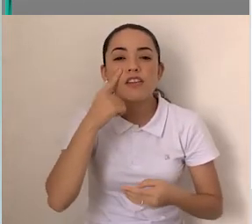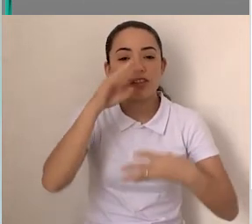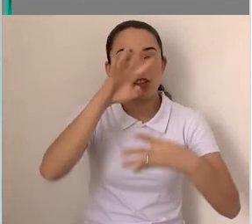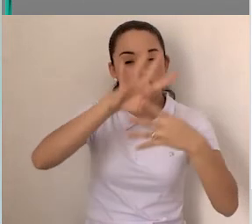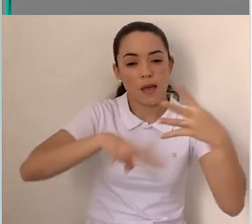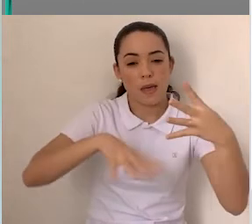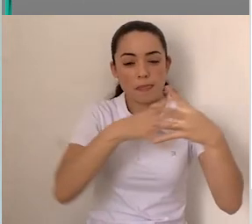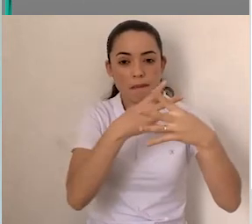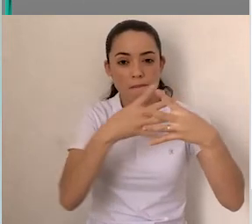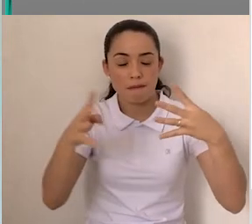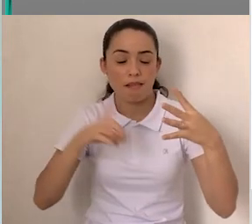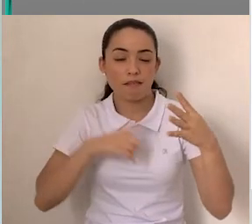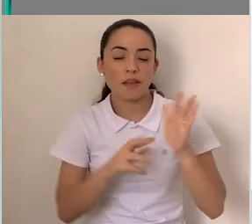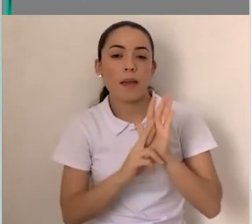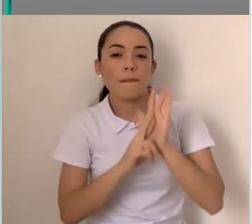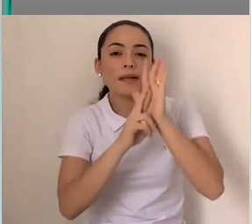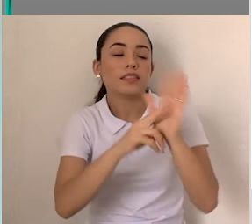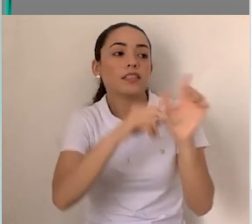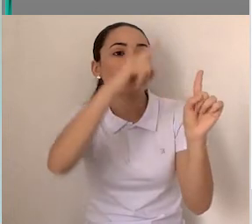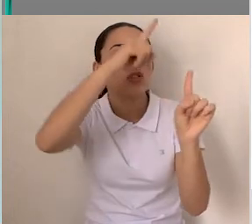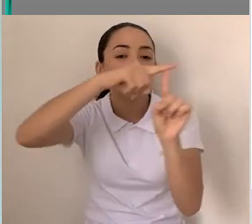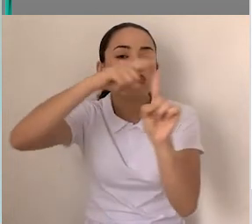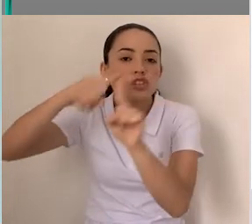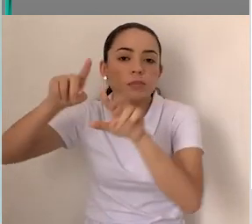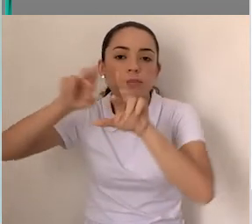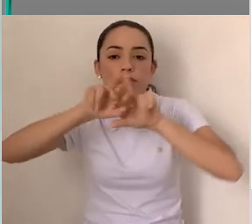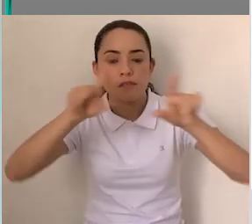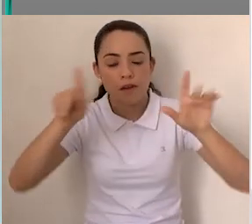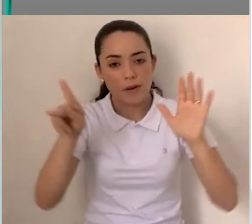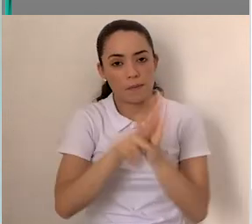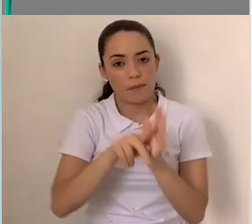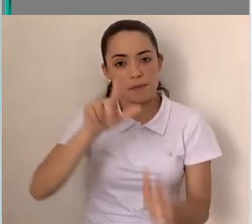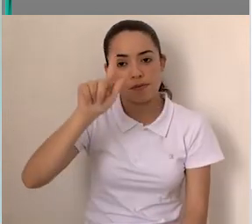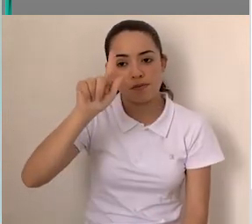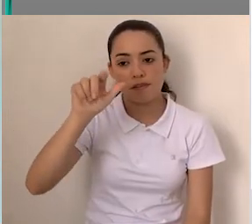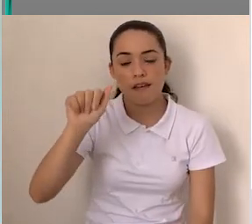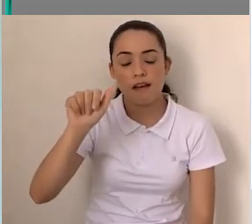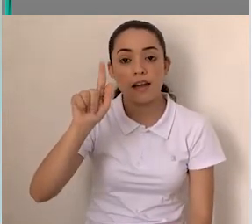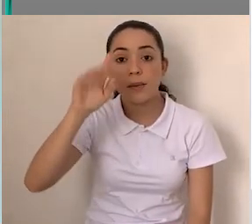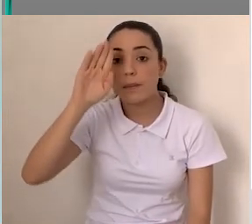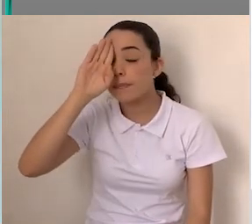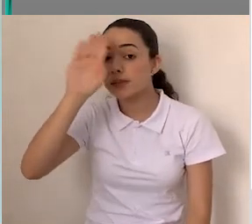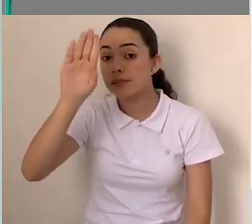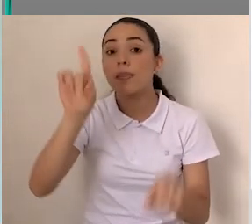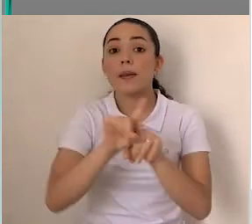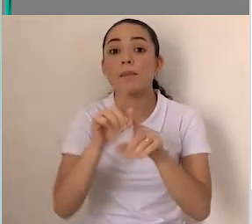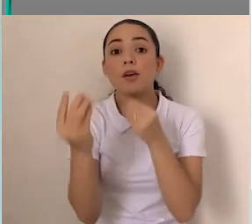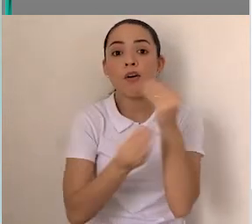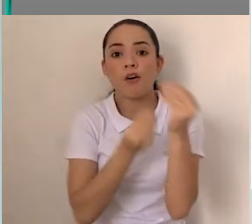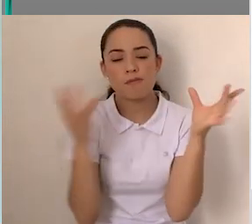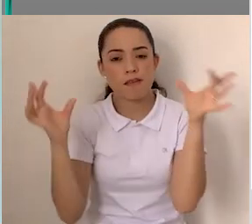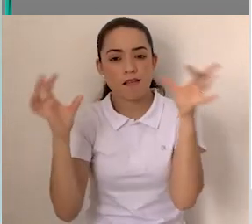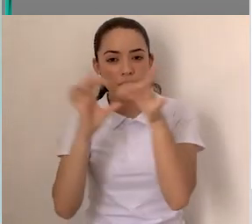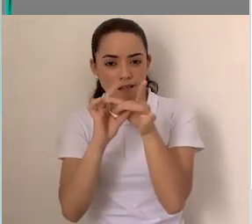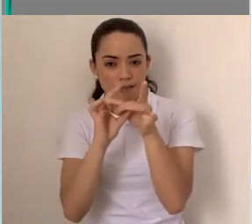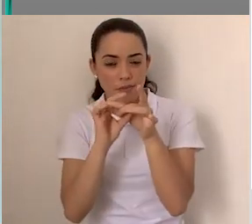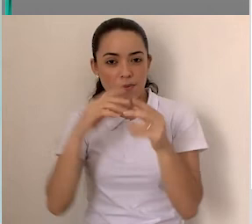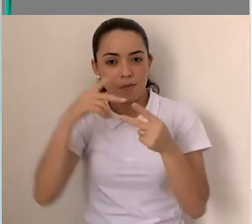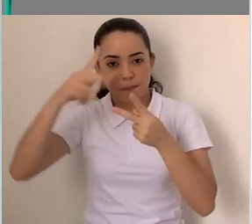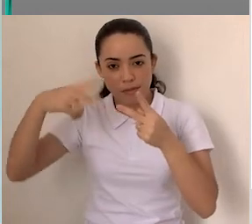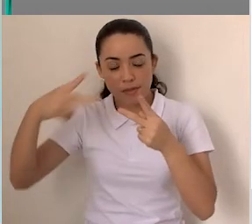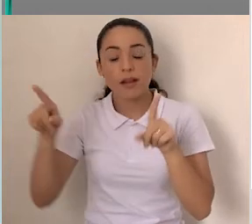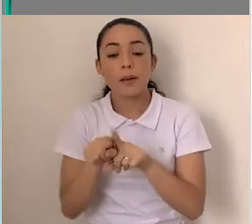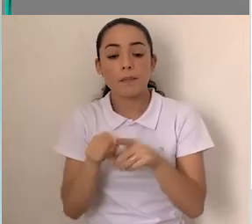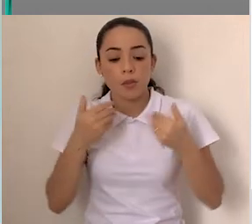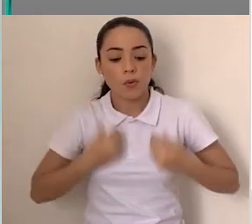uma hexosamina. Na tabela estão representados os principais tipos de glicosaminoglicanos, o tipo